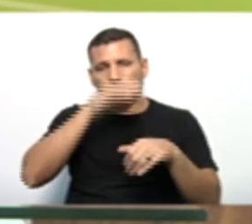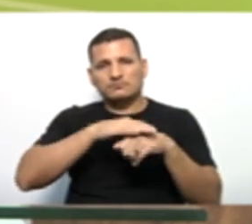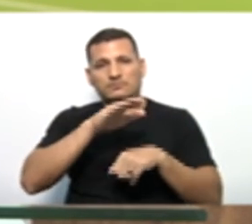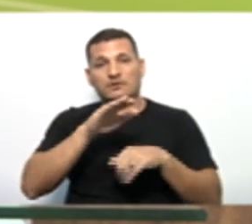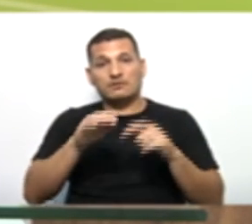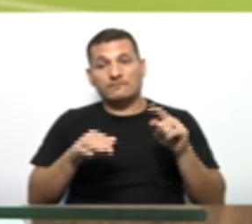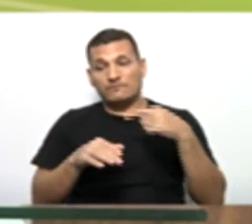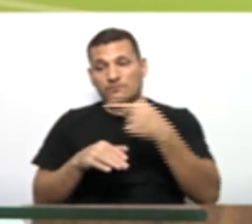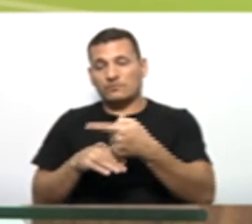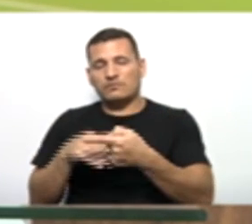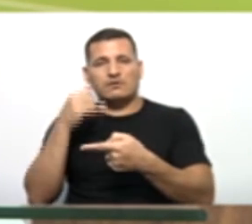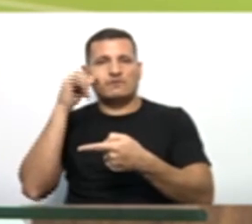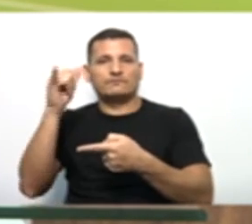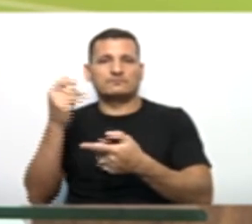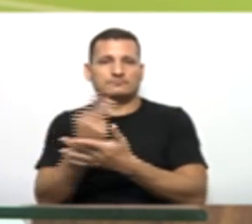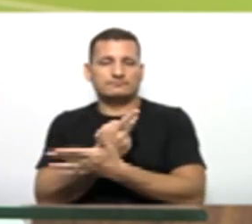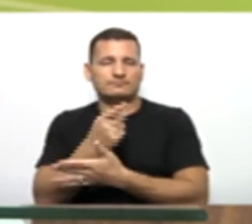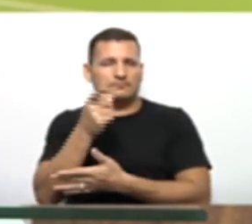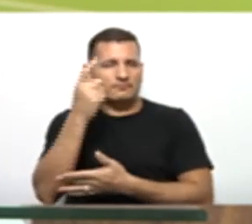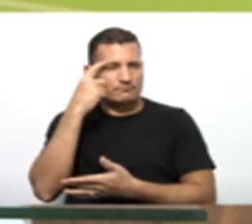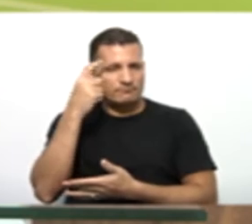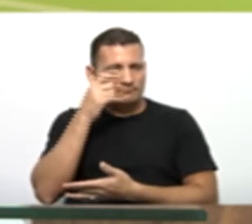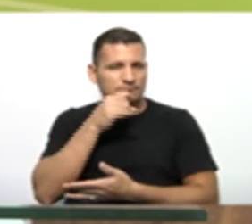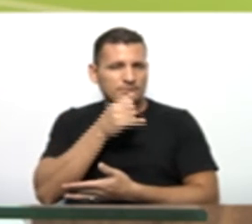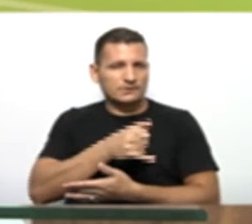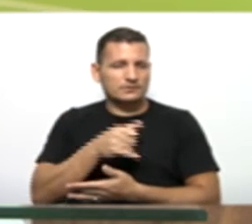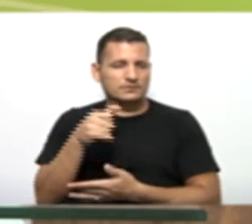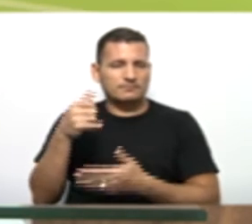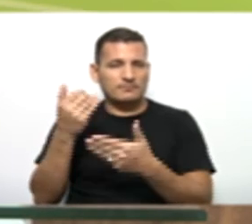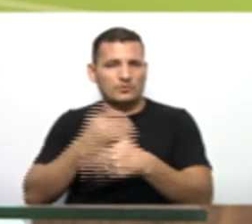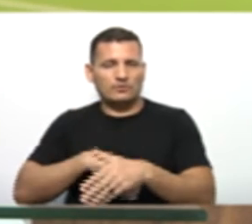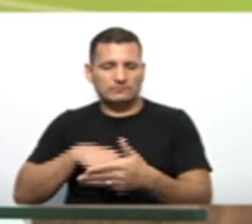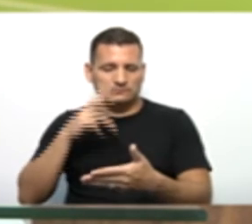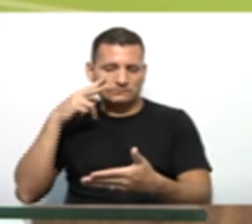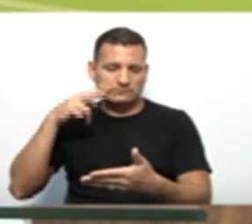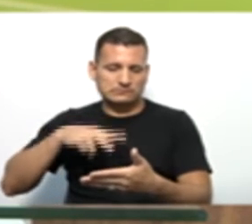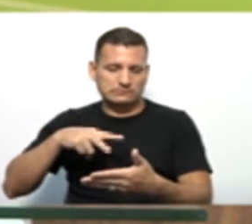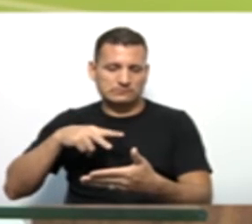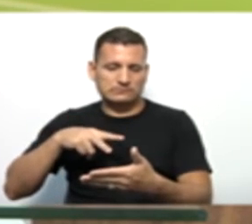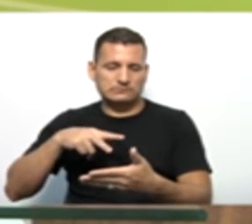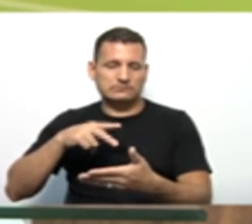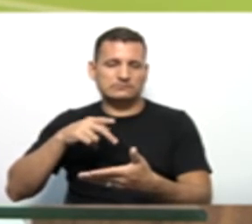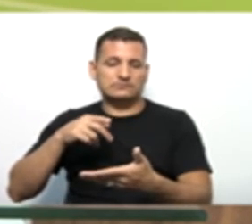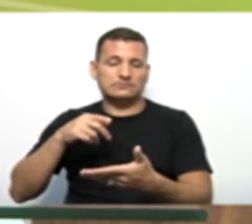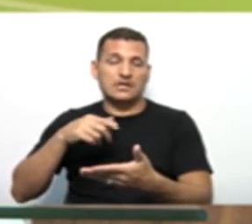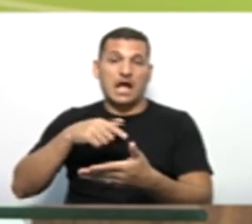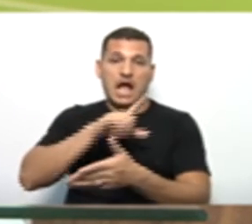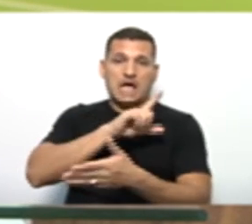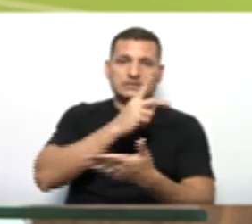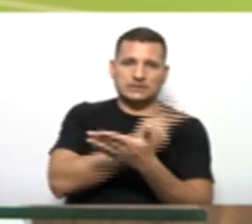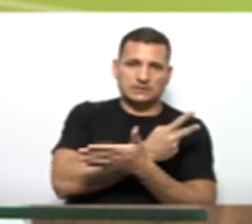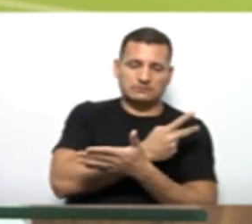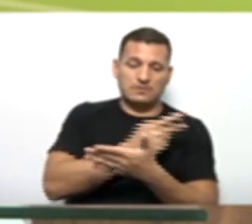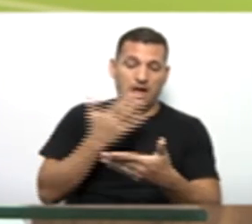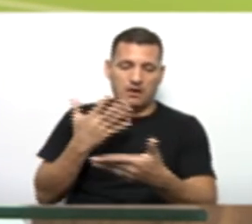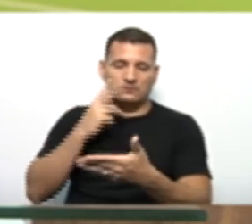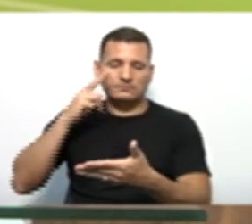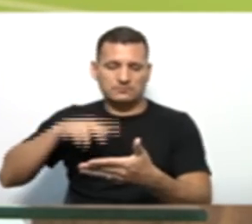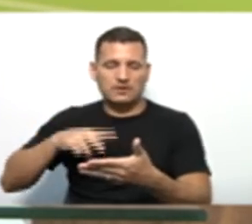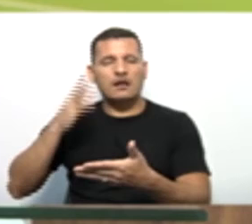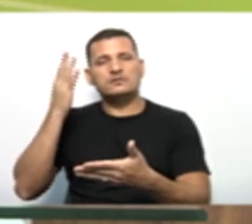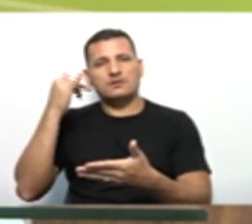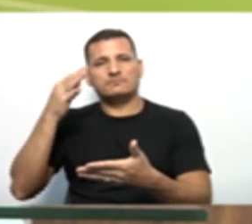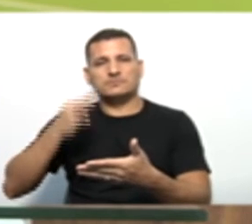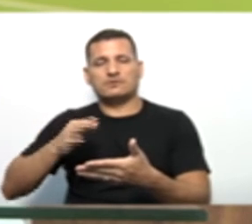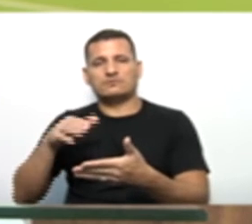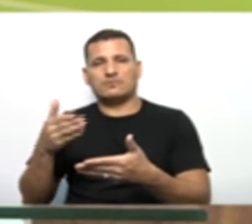próximo erro. Já pensou na hora da prova? Nossa, isso aqui eu errei, agora eu sei qual é a resposta certa. É